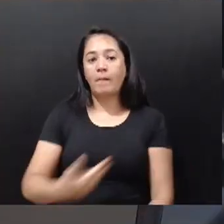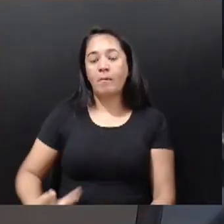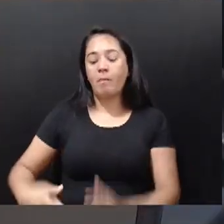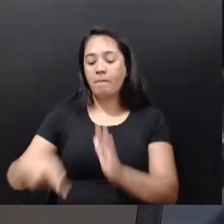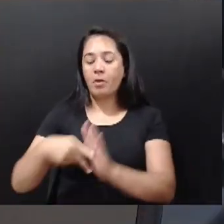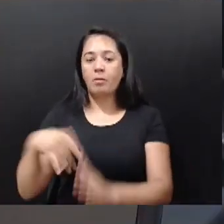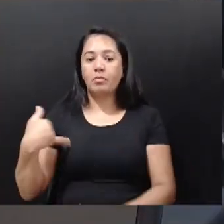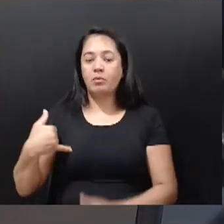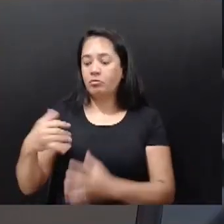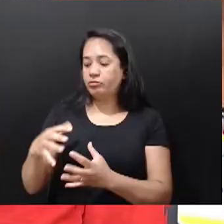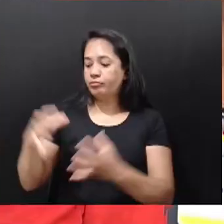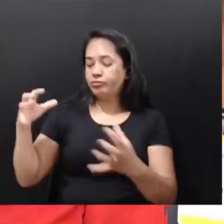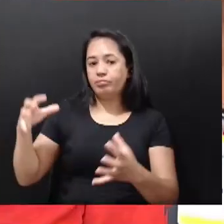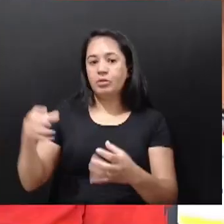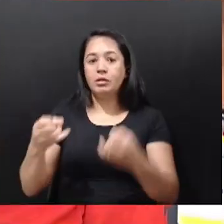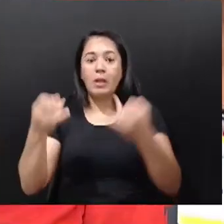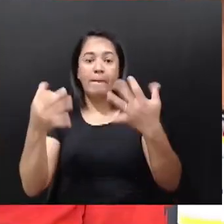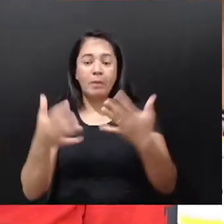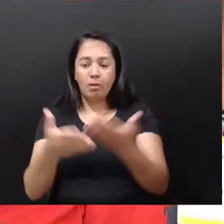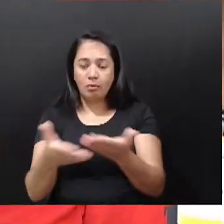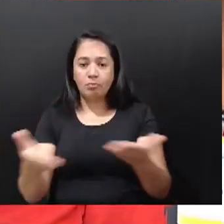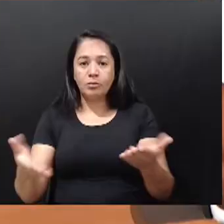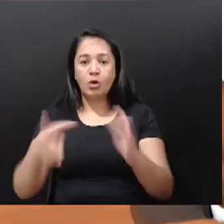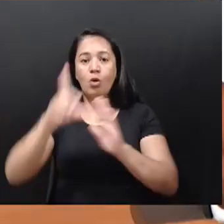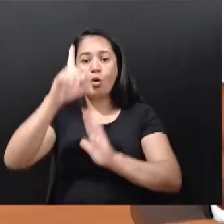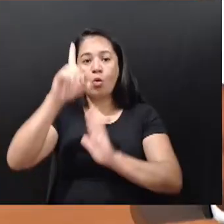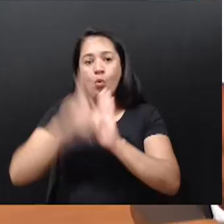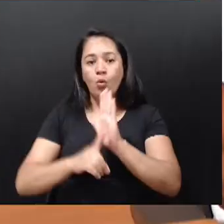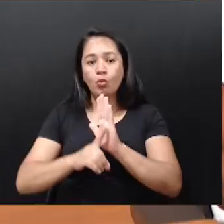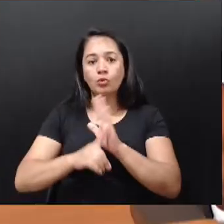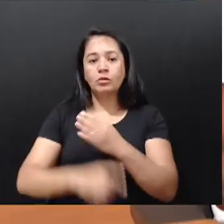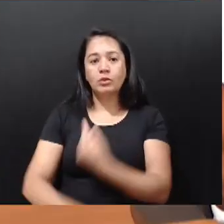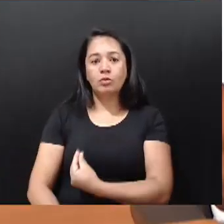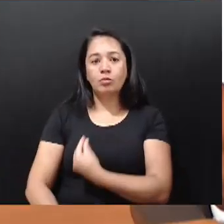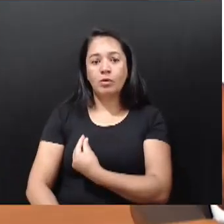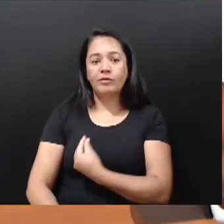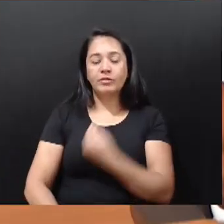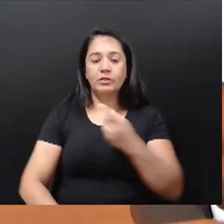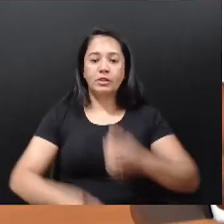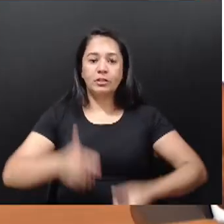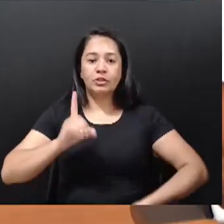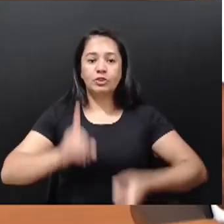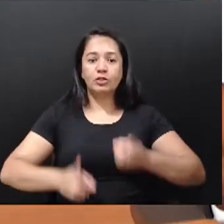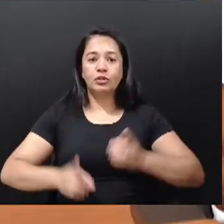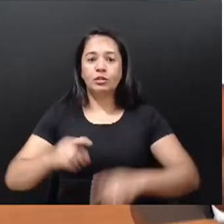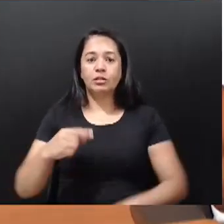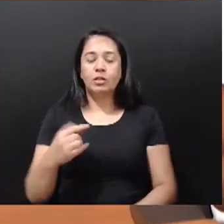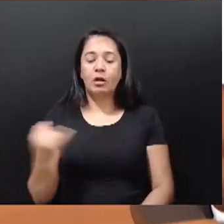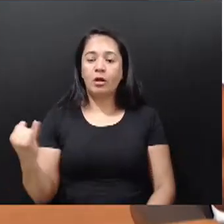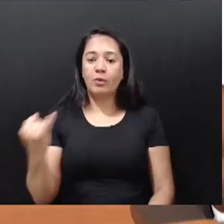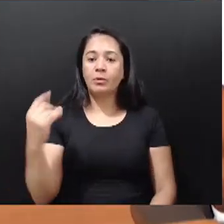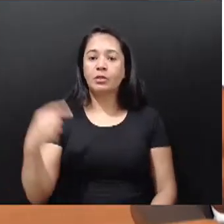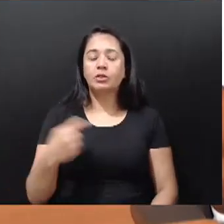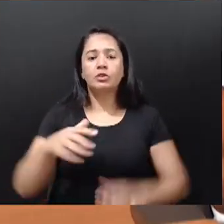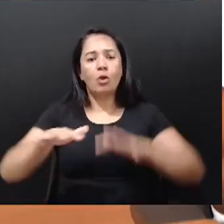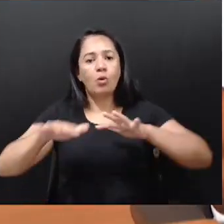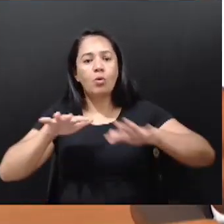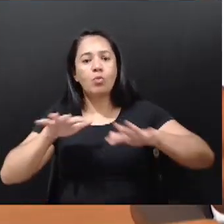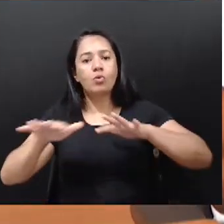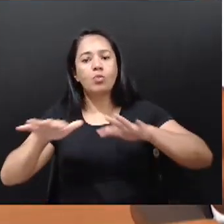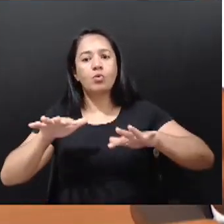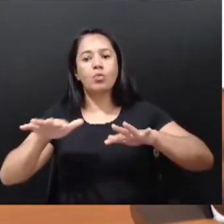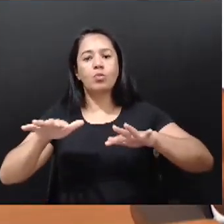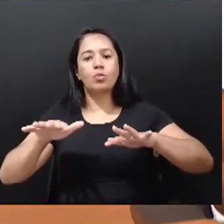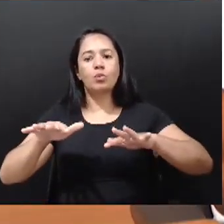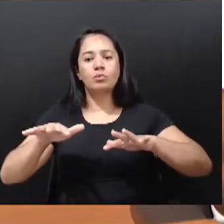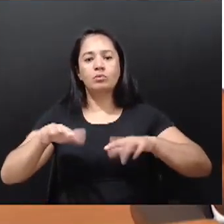essas pessoas o direito a ter uma vida digna. Muito importante a gente estar mobilizado, né, por esse mês